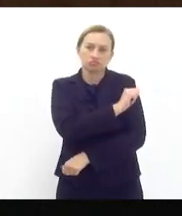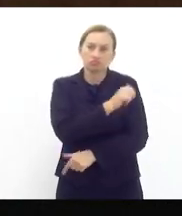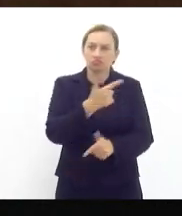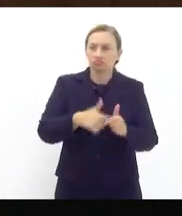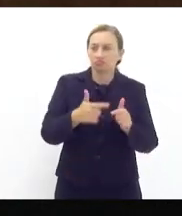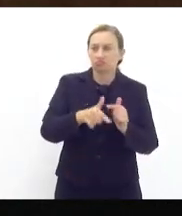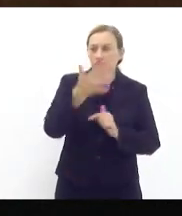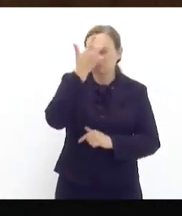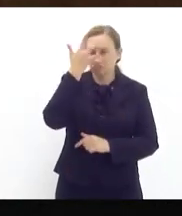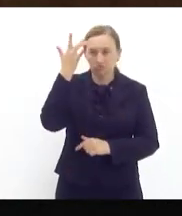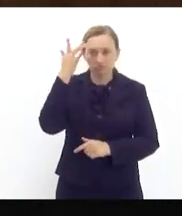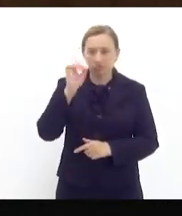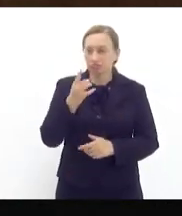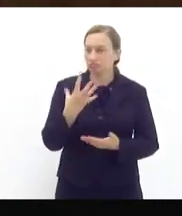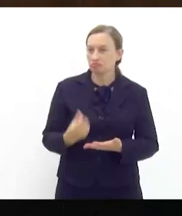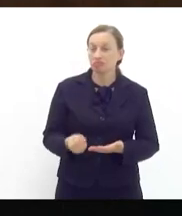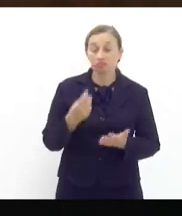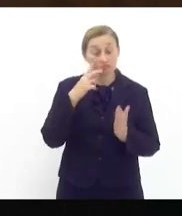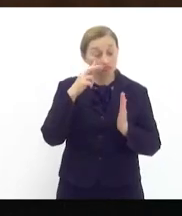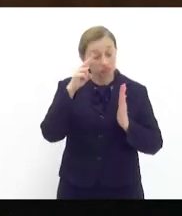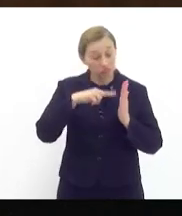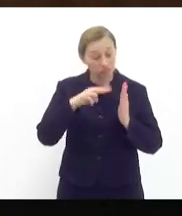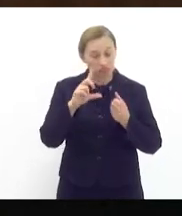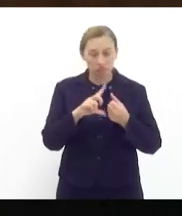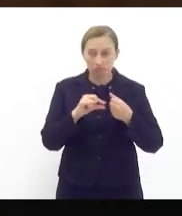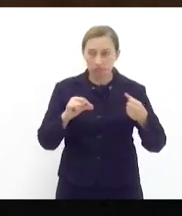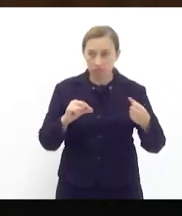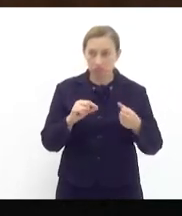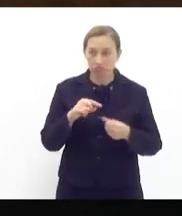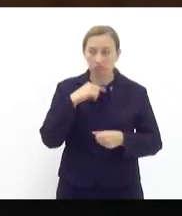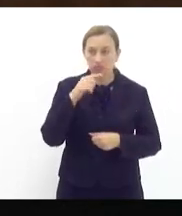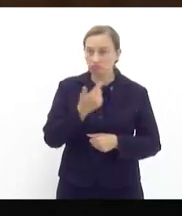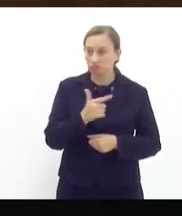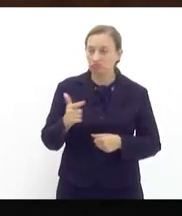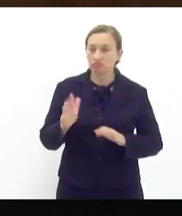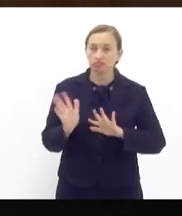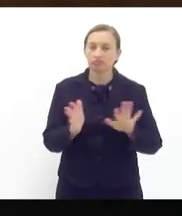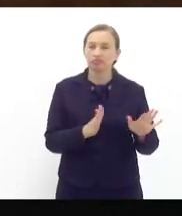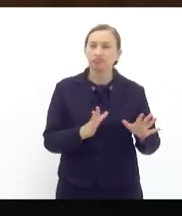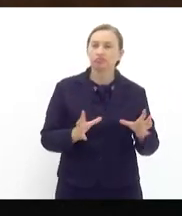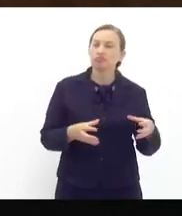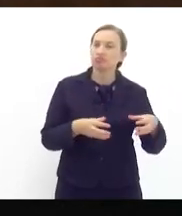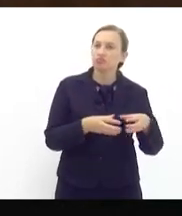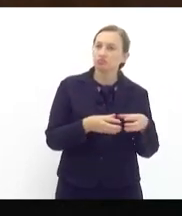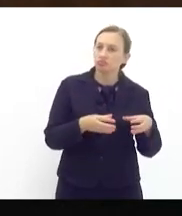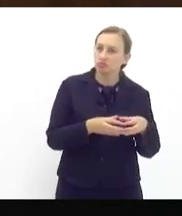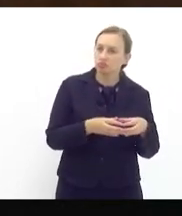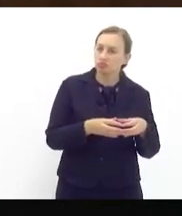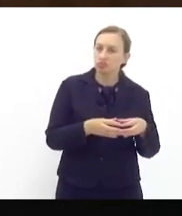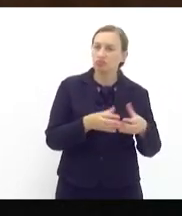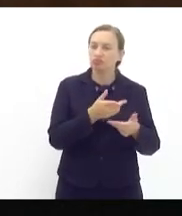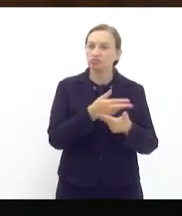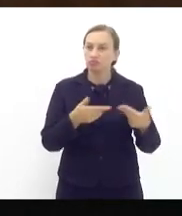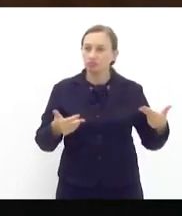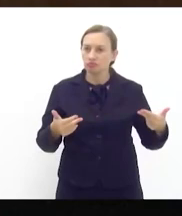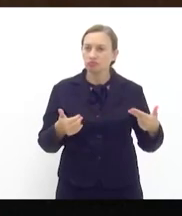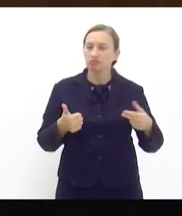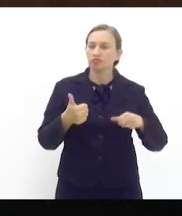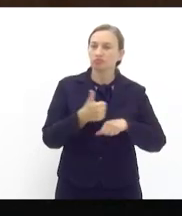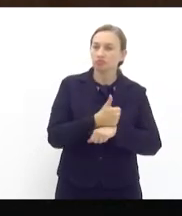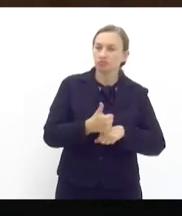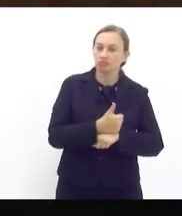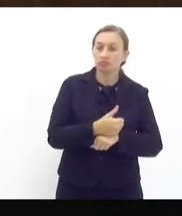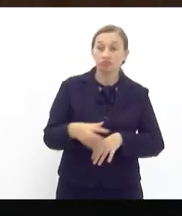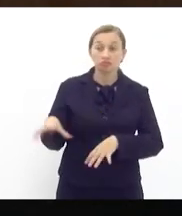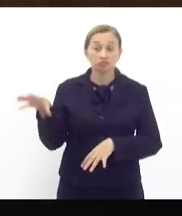inadmissível eu vou ler o artigo para não deixar dúvida as equipes multiprofissionais após escuta